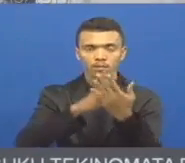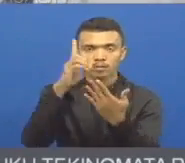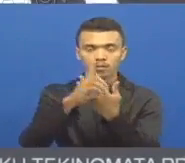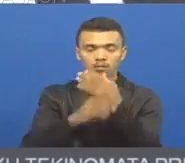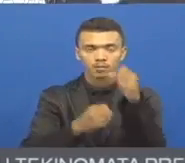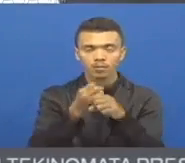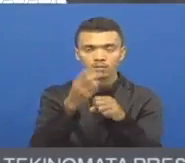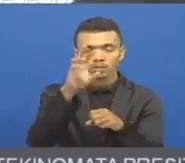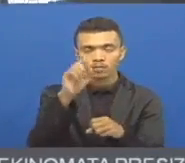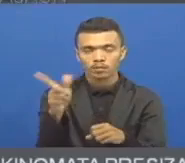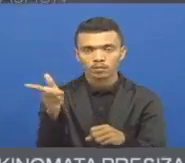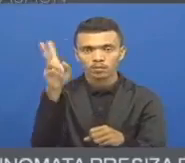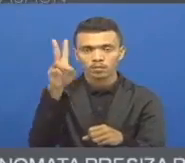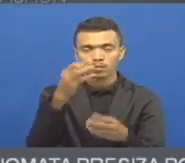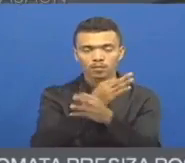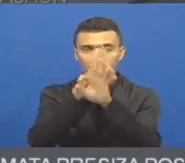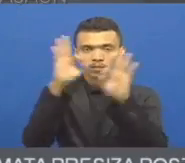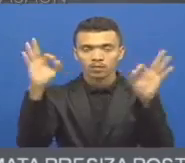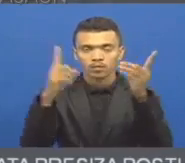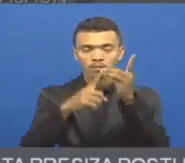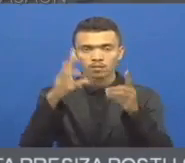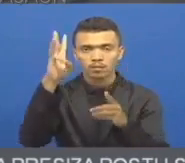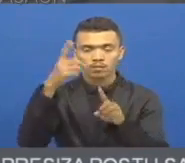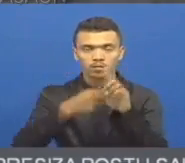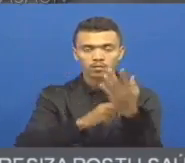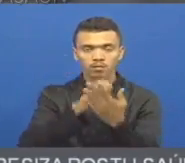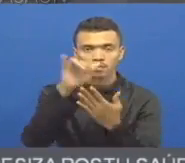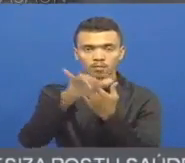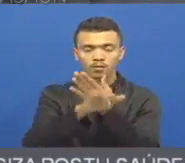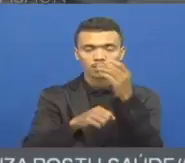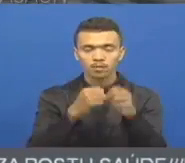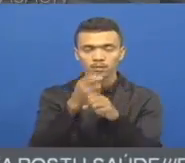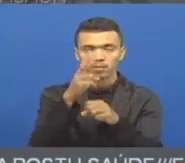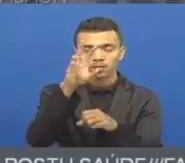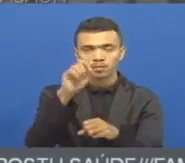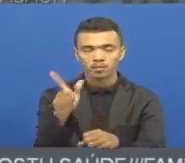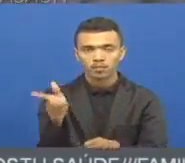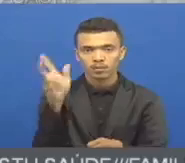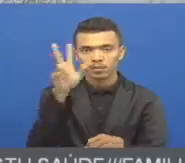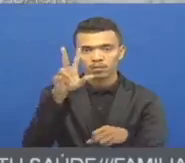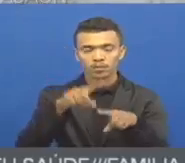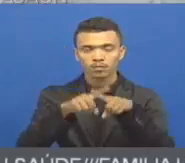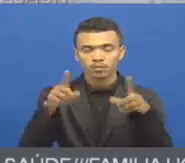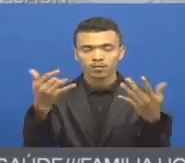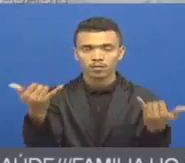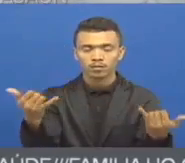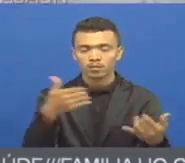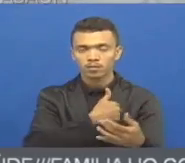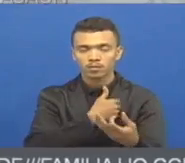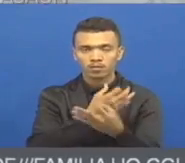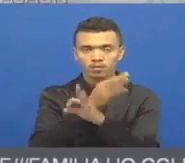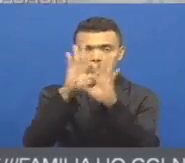2022. Remata e loronen. Fulan maio tinan 2023. Mai beto ohin loron. Sidau cremata no